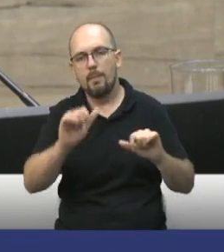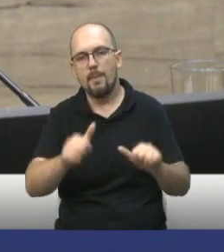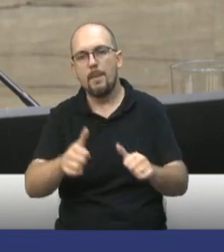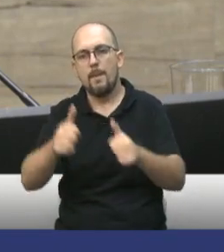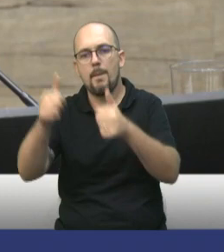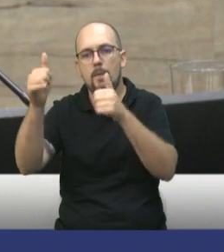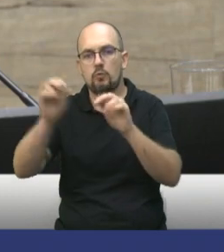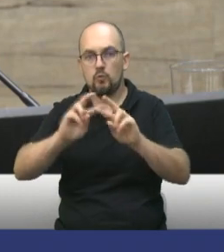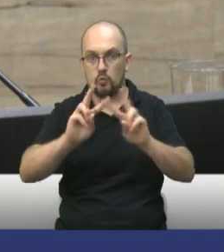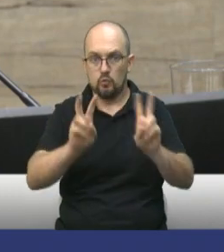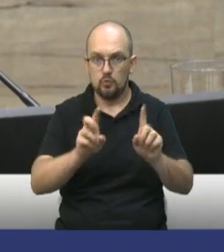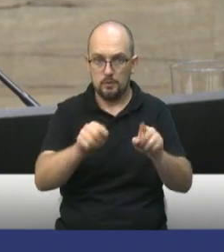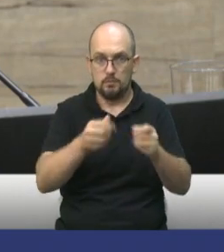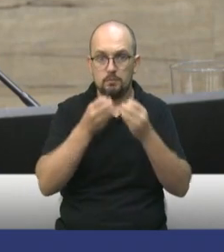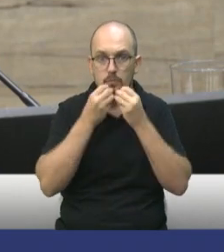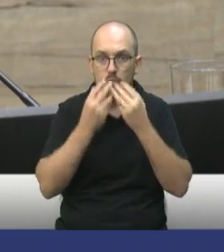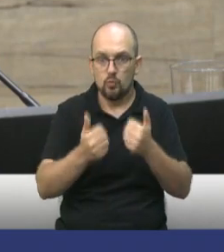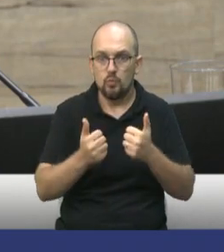isso, tá bom?